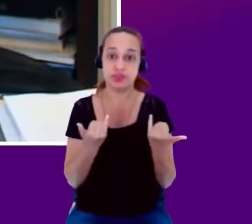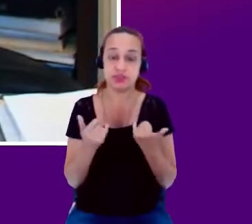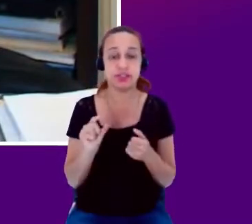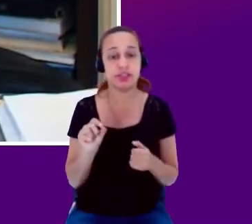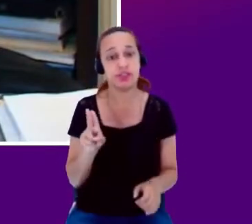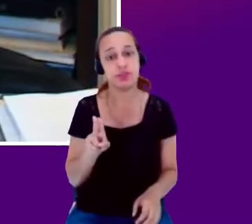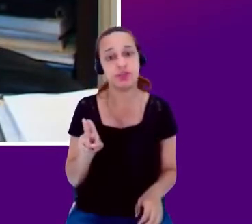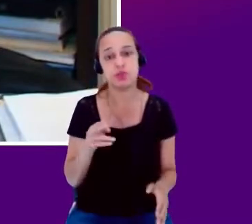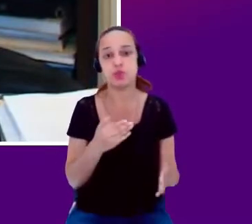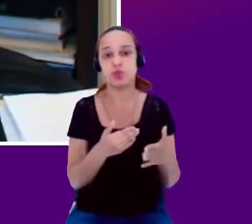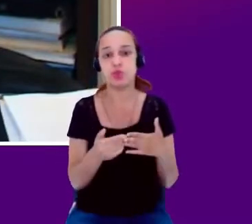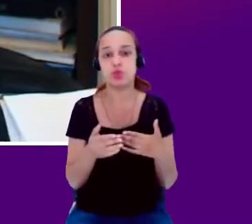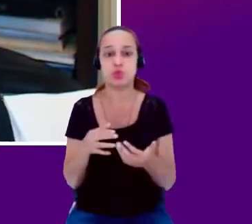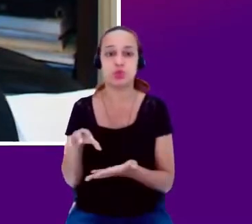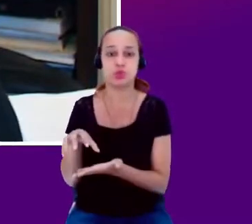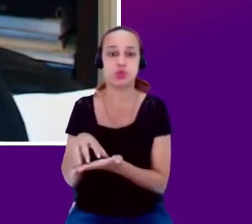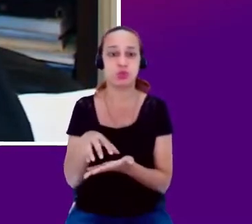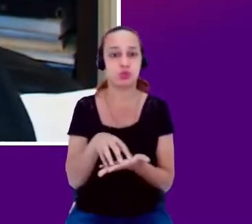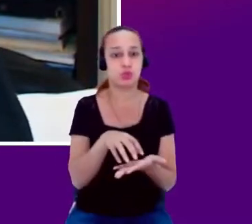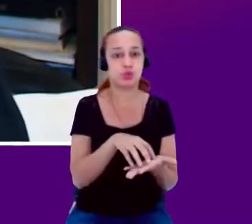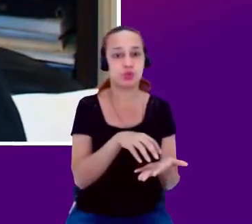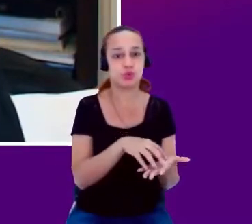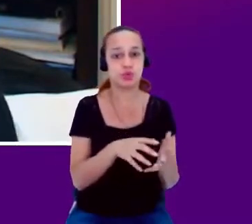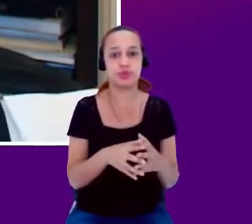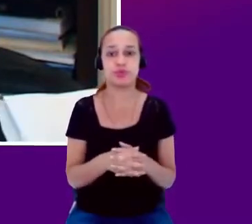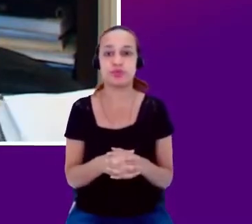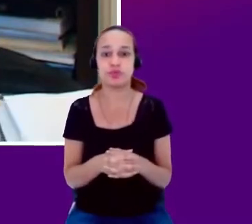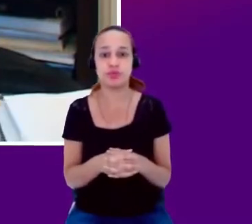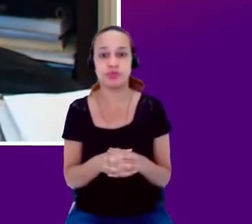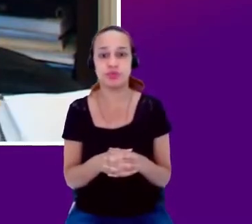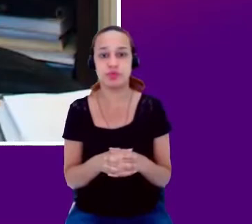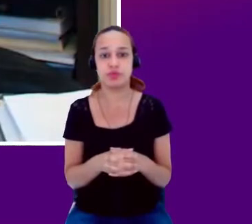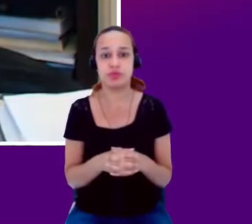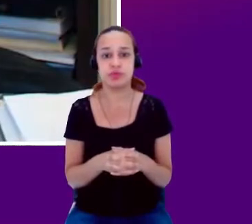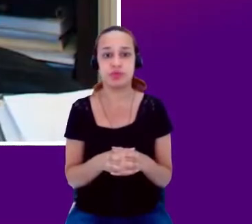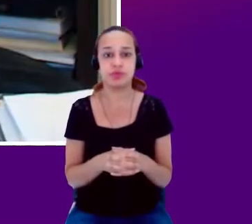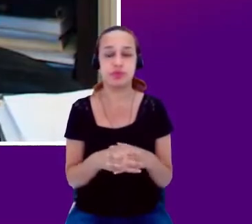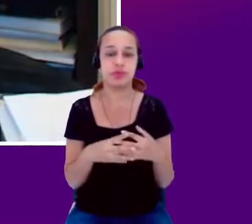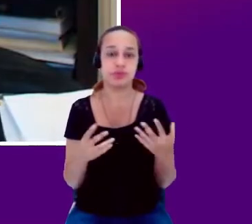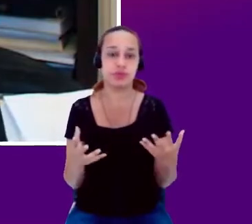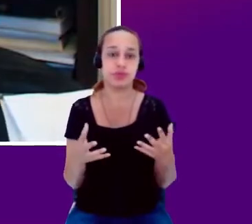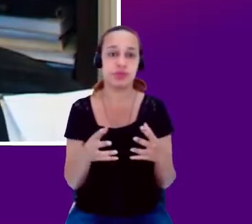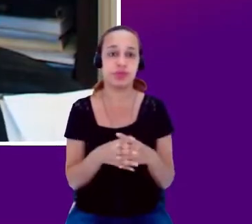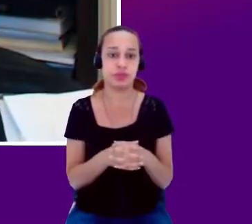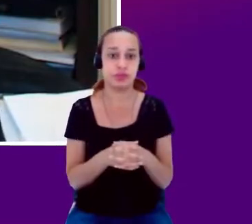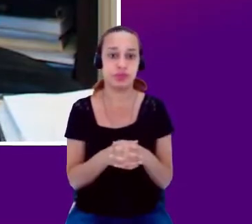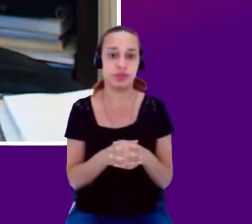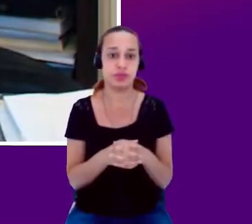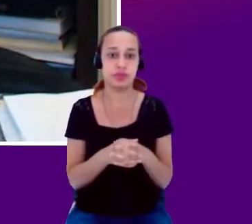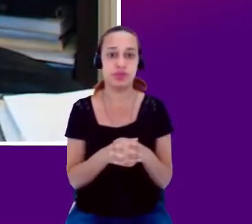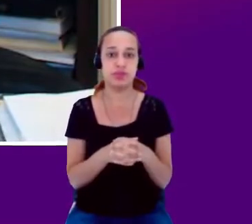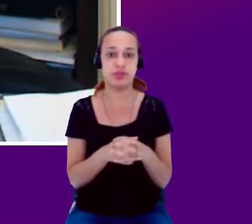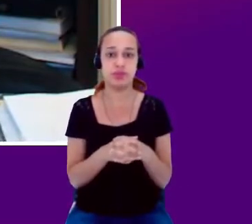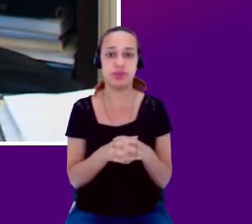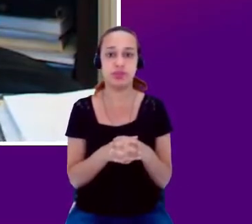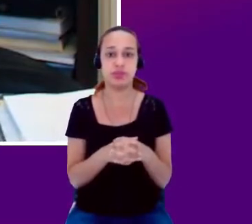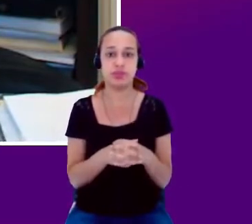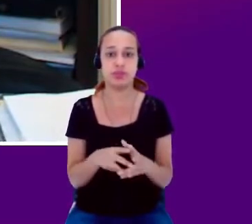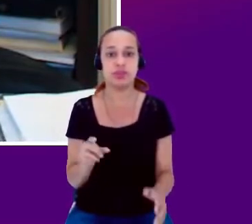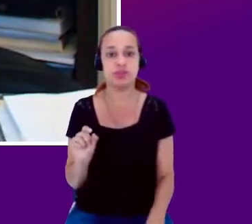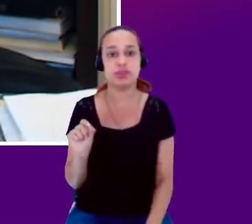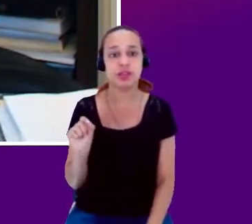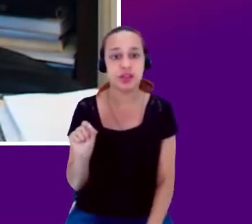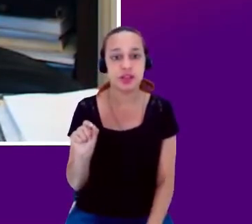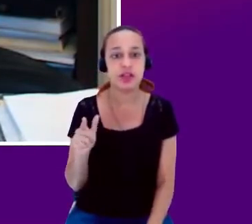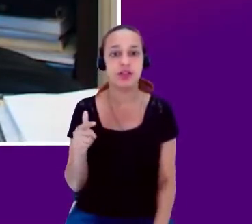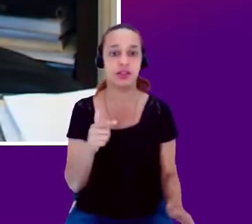setores. O setor de seguros, o setor de previdência complementar, de saúde suplementar, são, obviamente, setores que